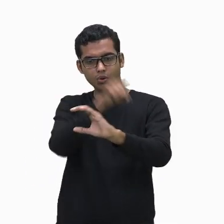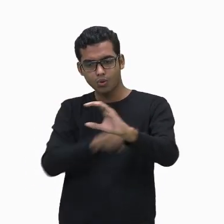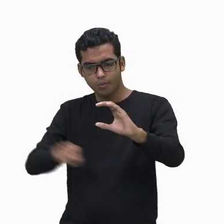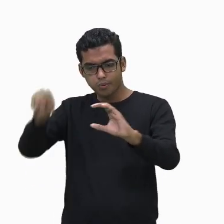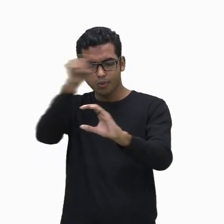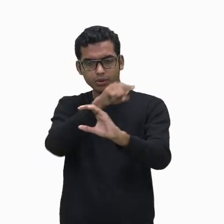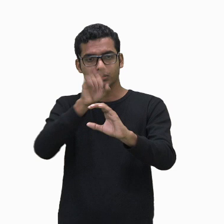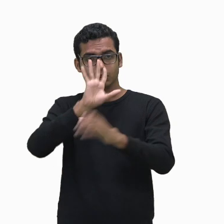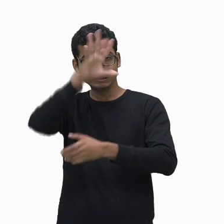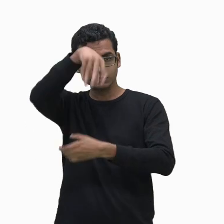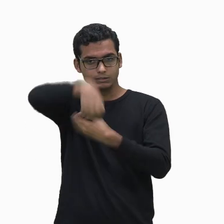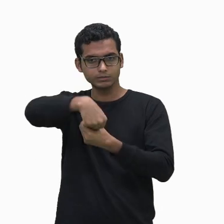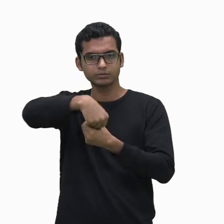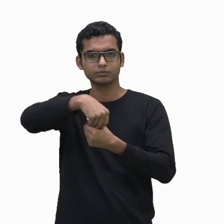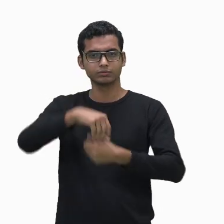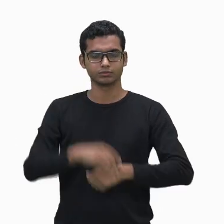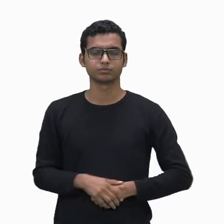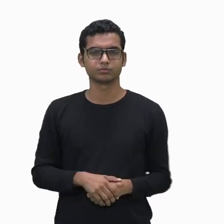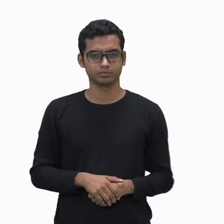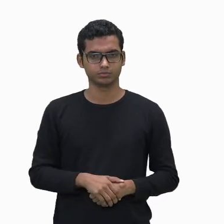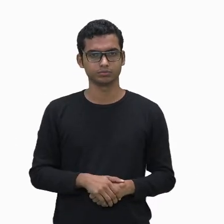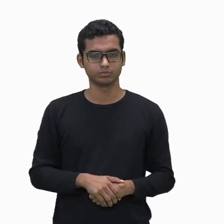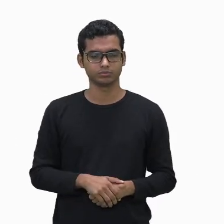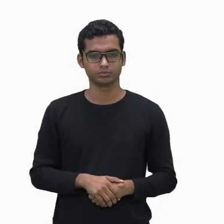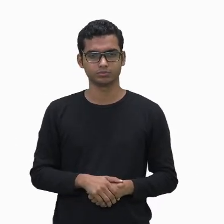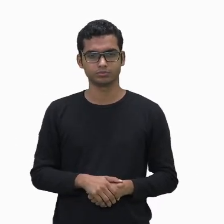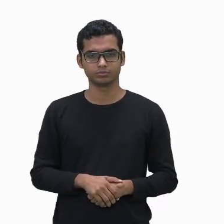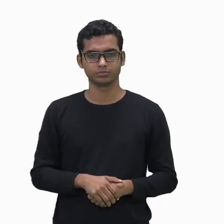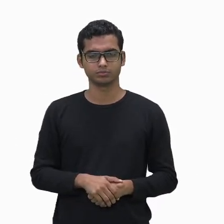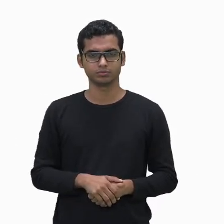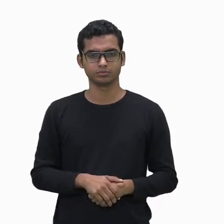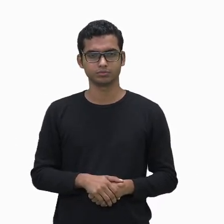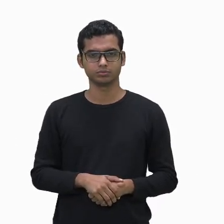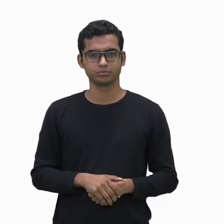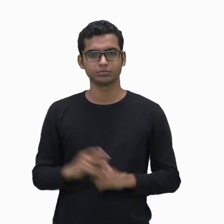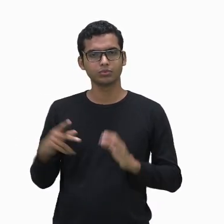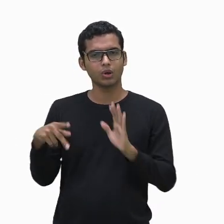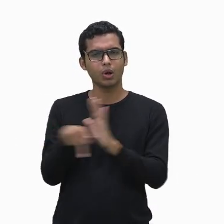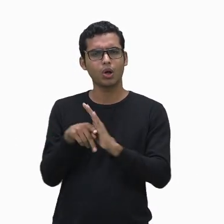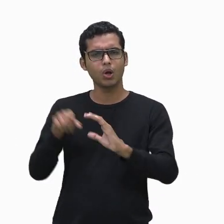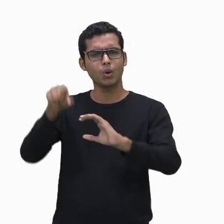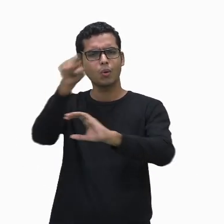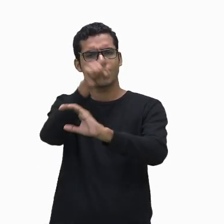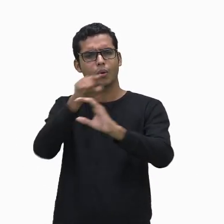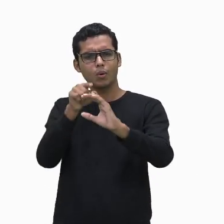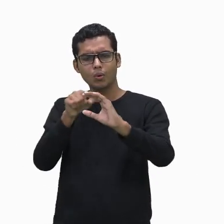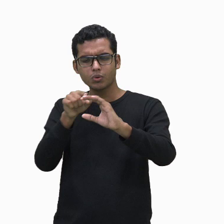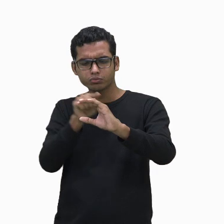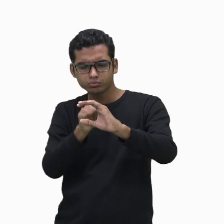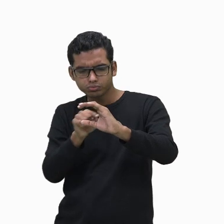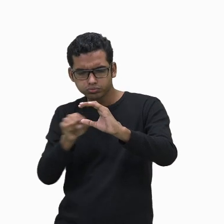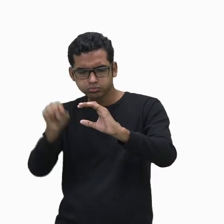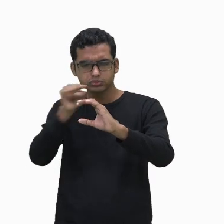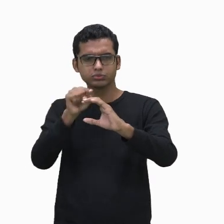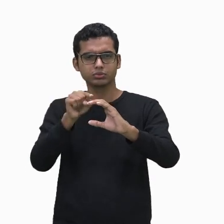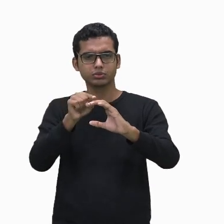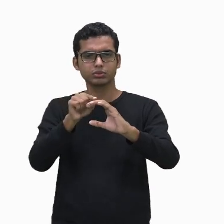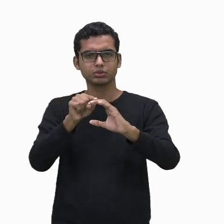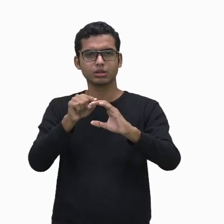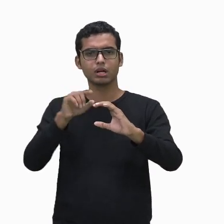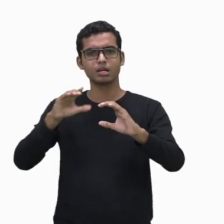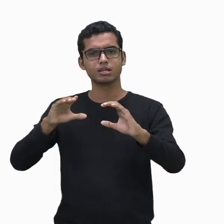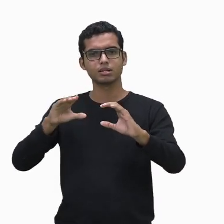circunferência lá na região interna, de circunferência inscrita, né? Que significa exatamente isso, é uma dentro da outra,